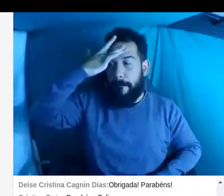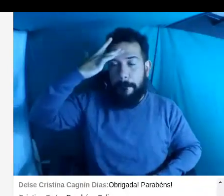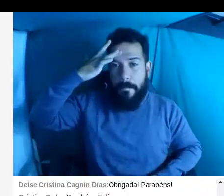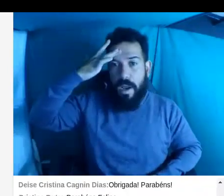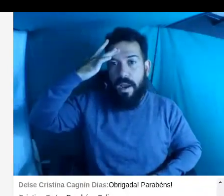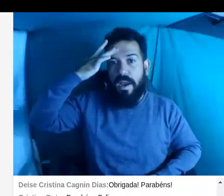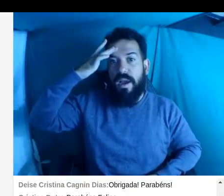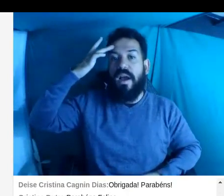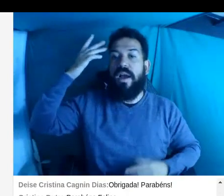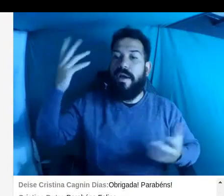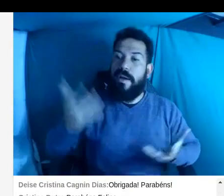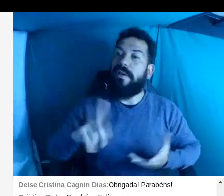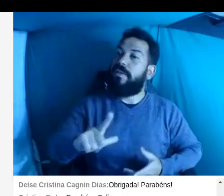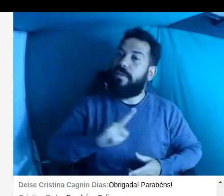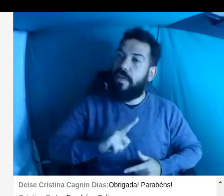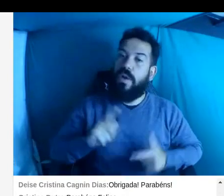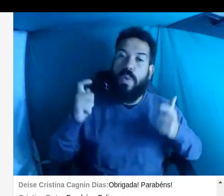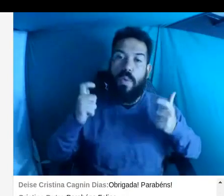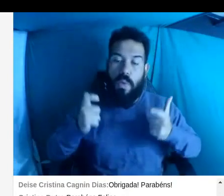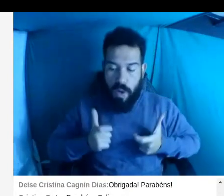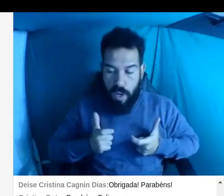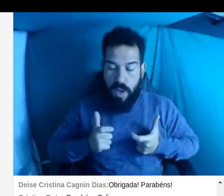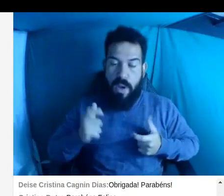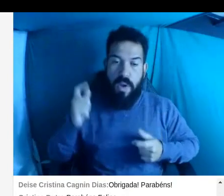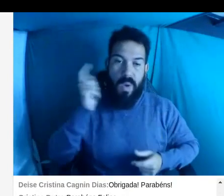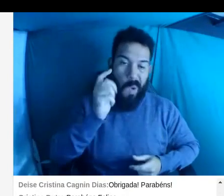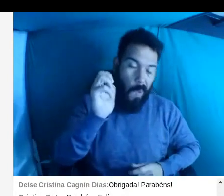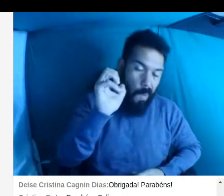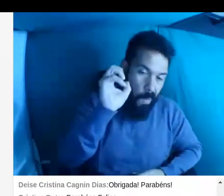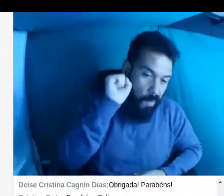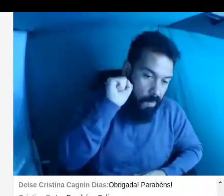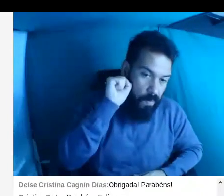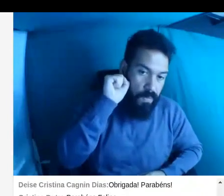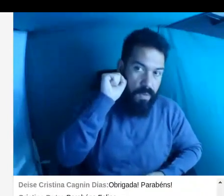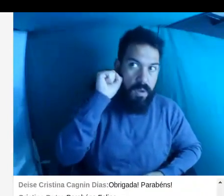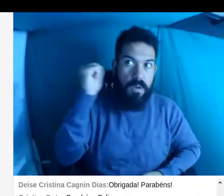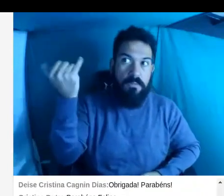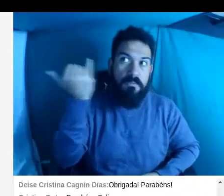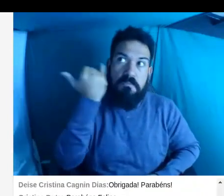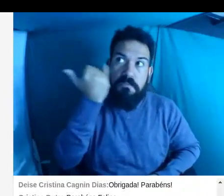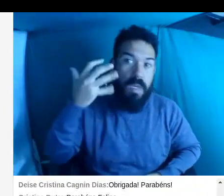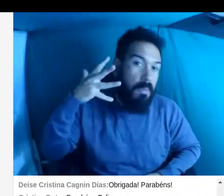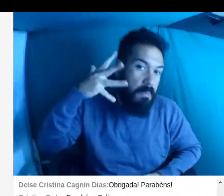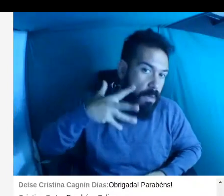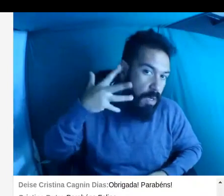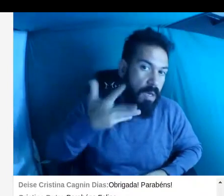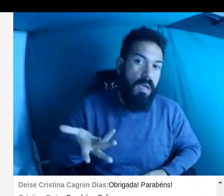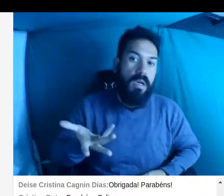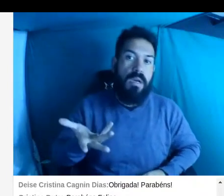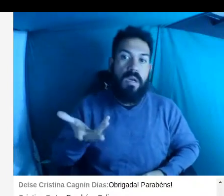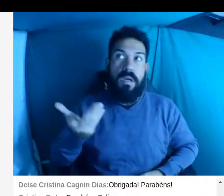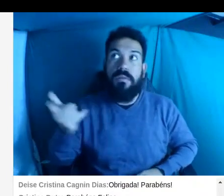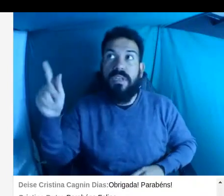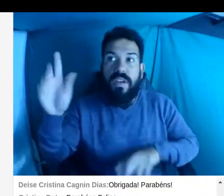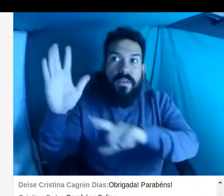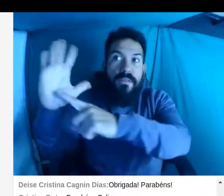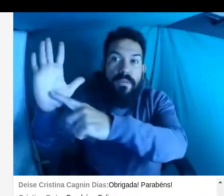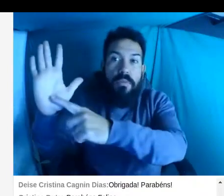lugar, ouvir uma palestra ou ouvir um filme,